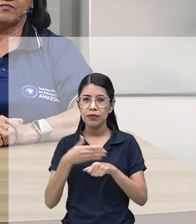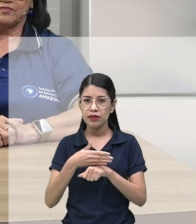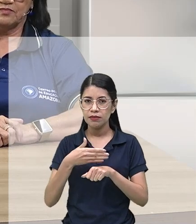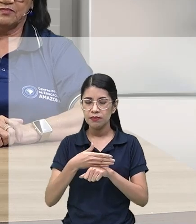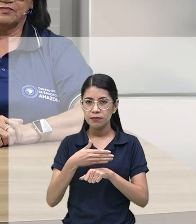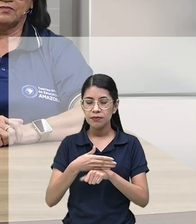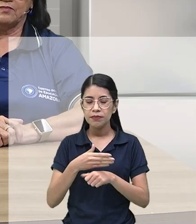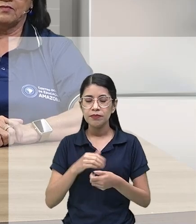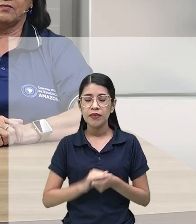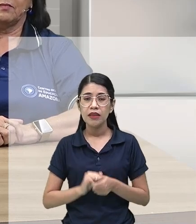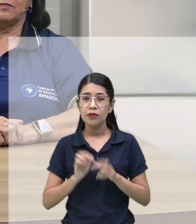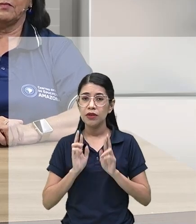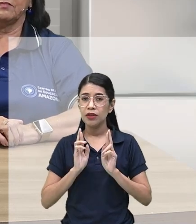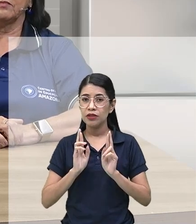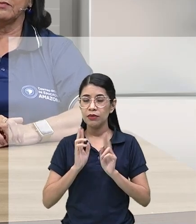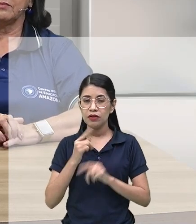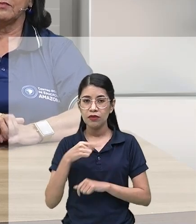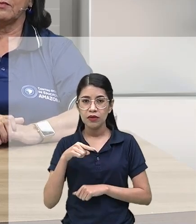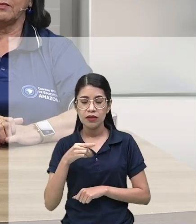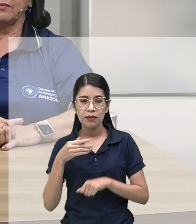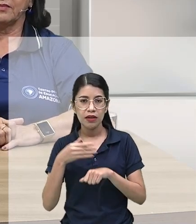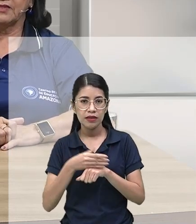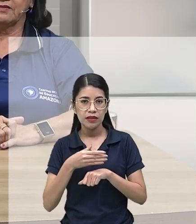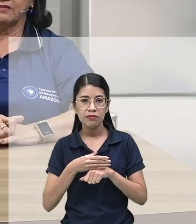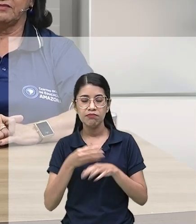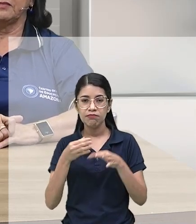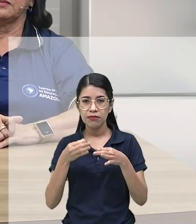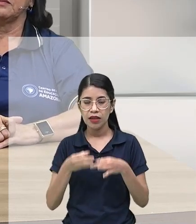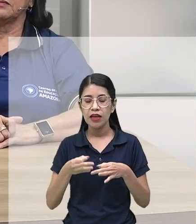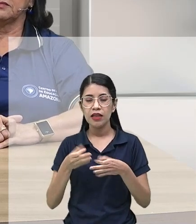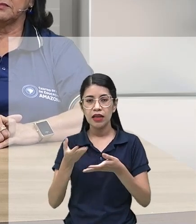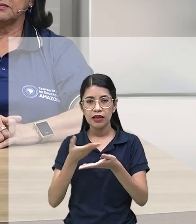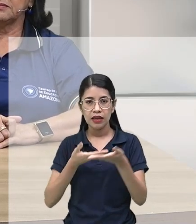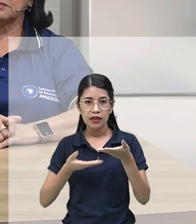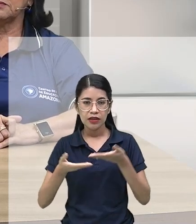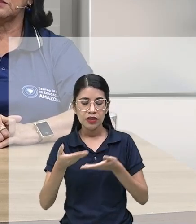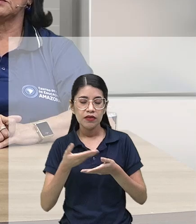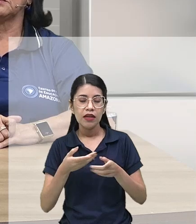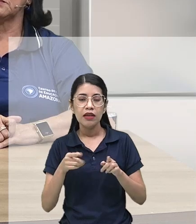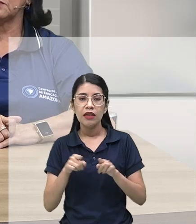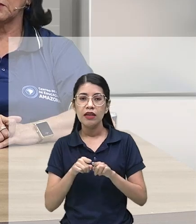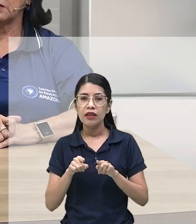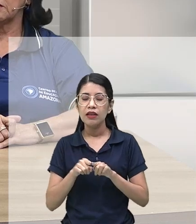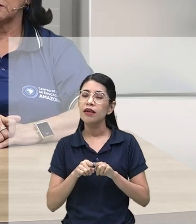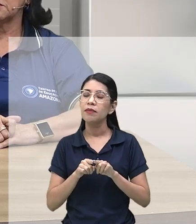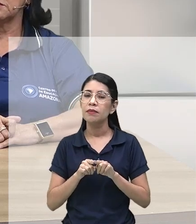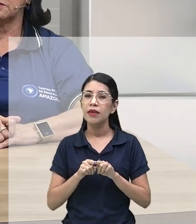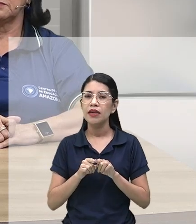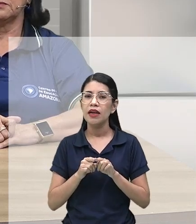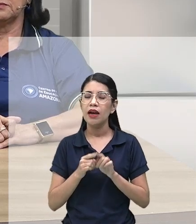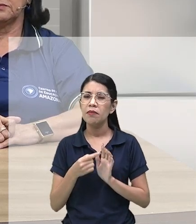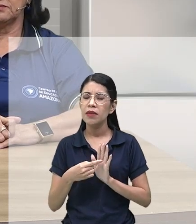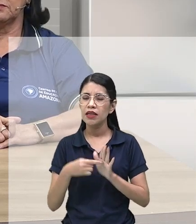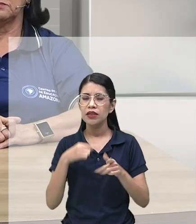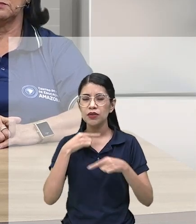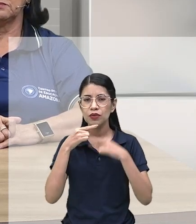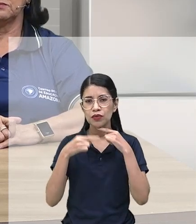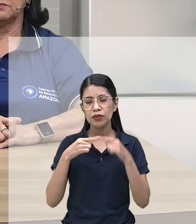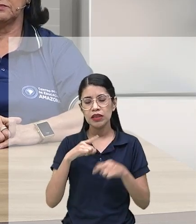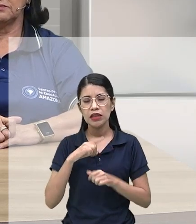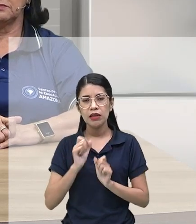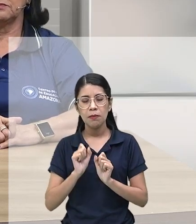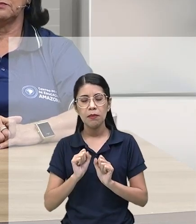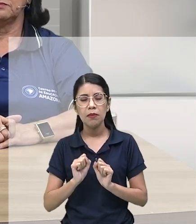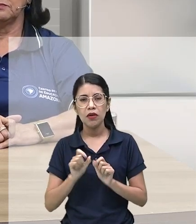Então, nós esperamos que vocês possam participar aí na interatividade, colocando as dúvidas para que elas possam